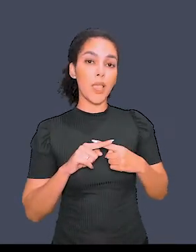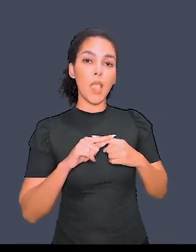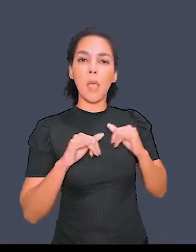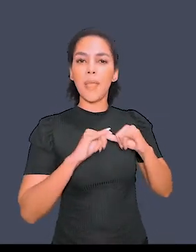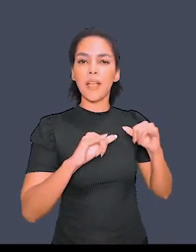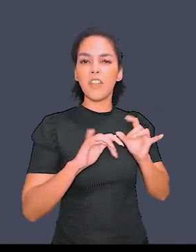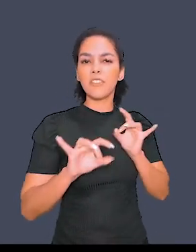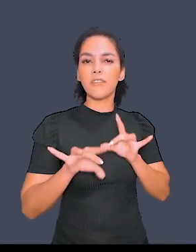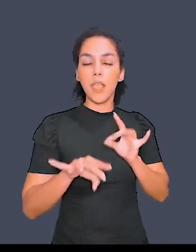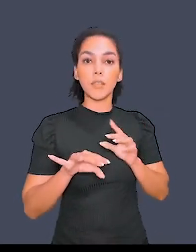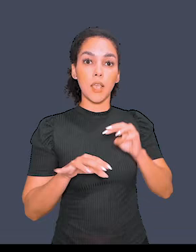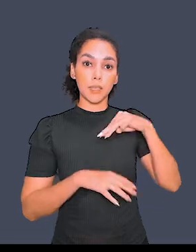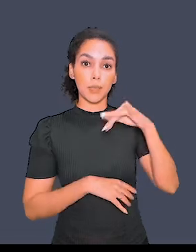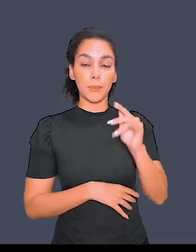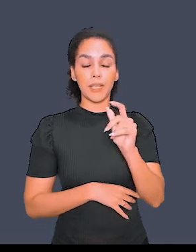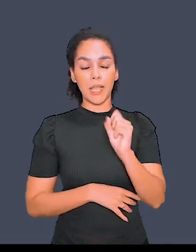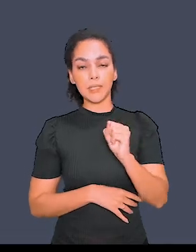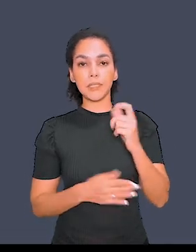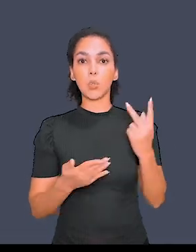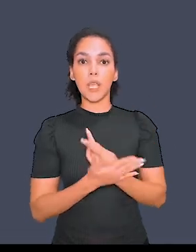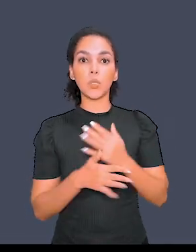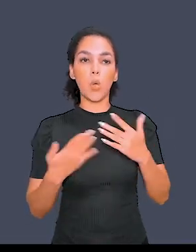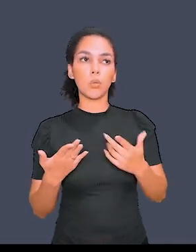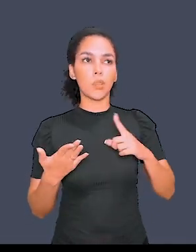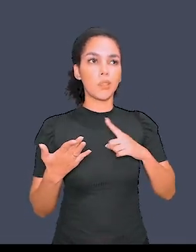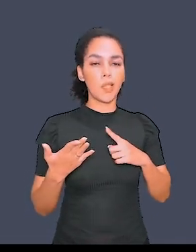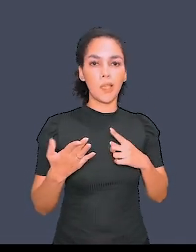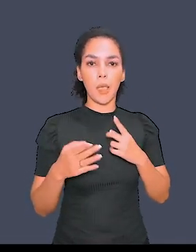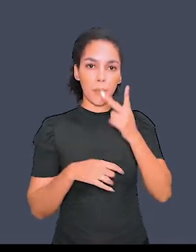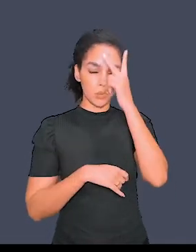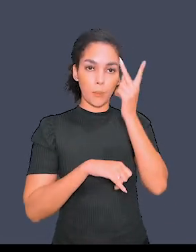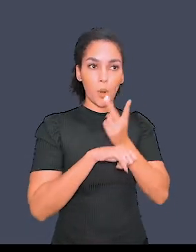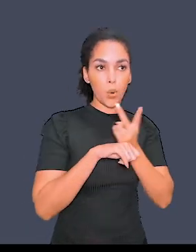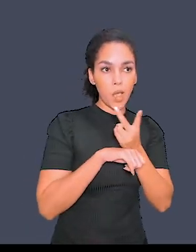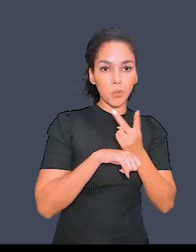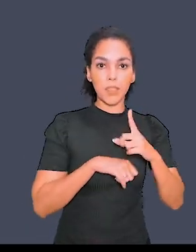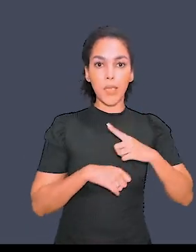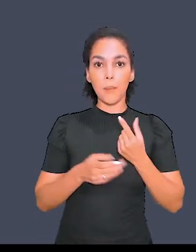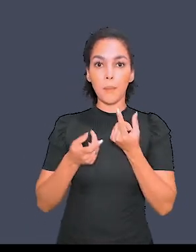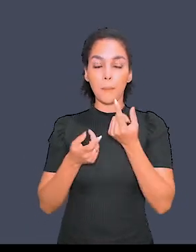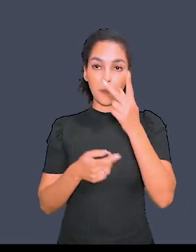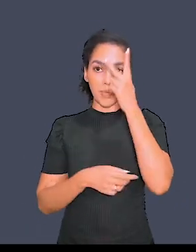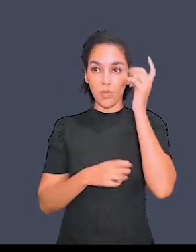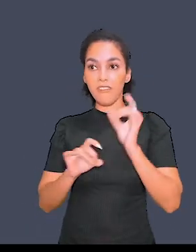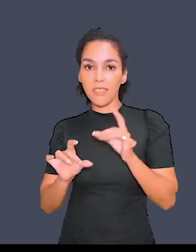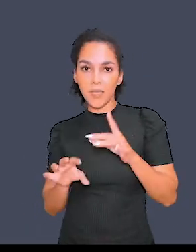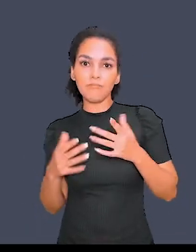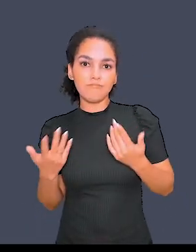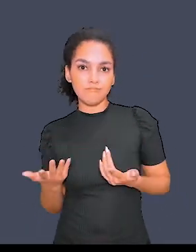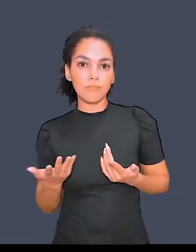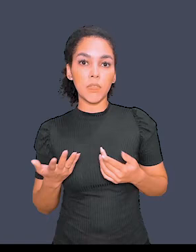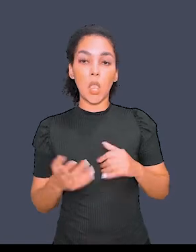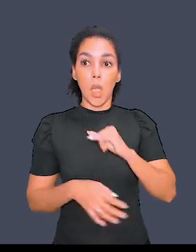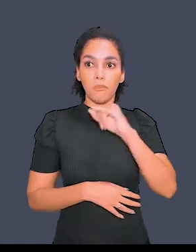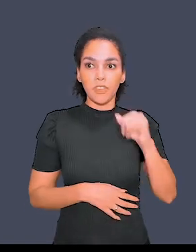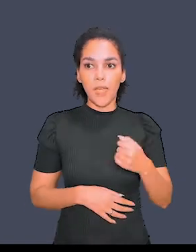ele também funciona sob a lei da oferta e da demanda. Então em alguns momentos você pode ter se planejado, cara, eu vou aproveitar essa promoção aqui, que